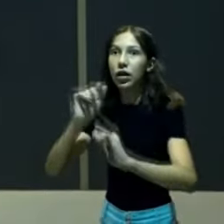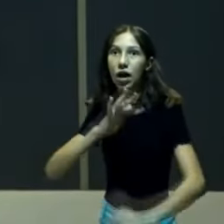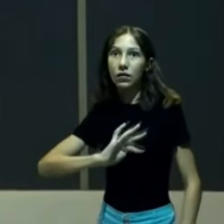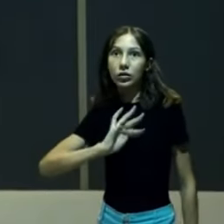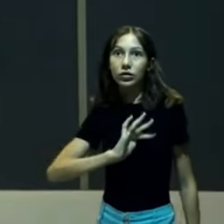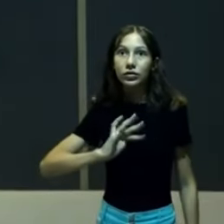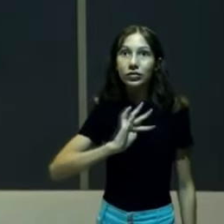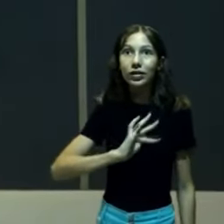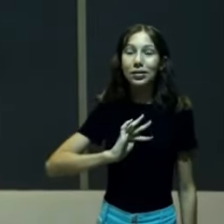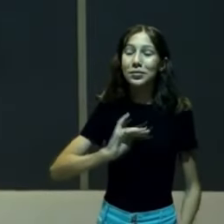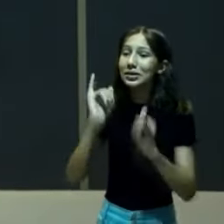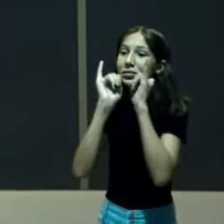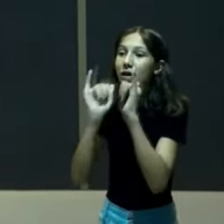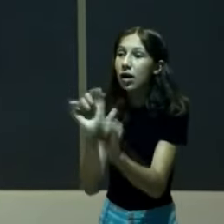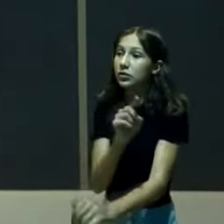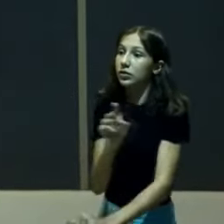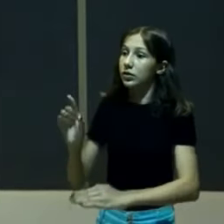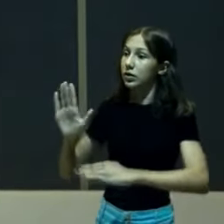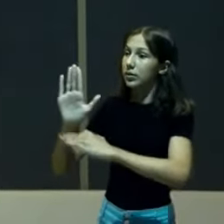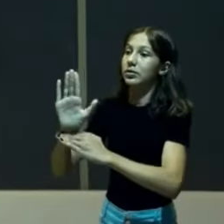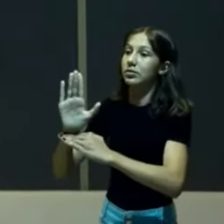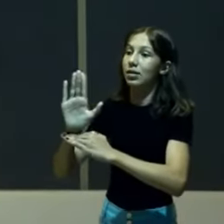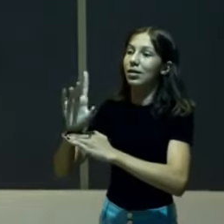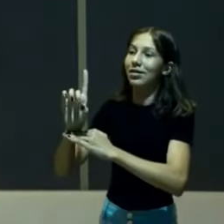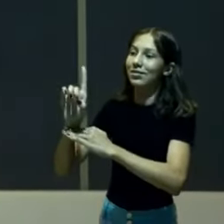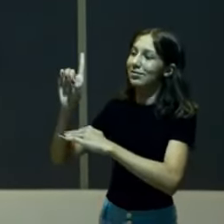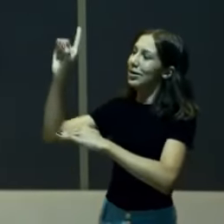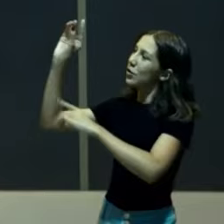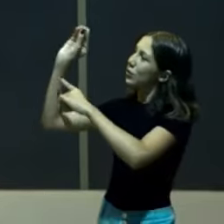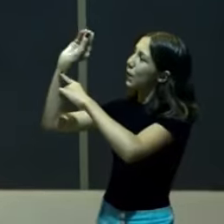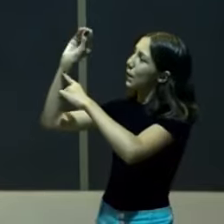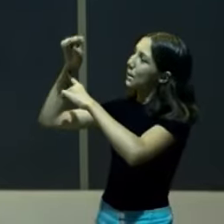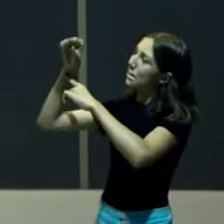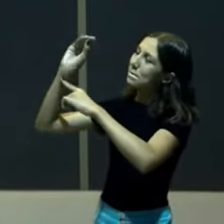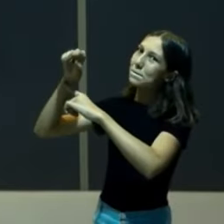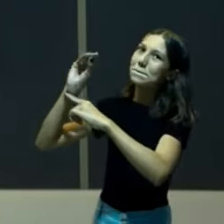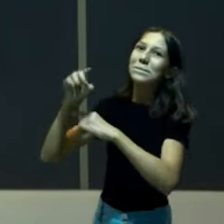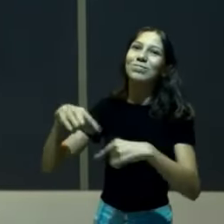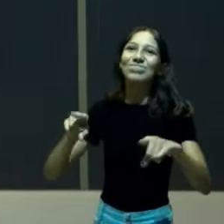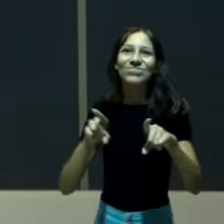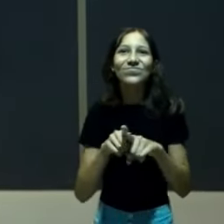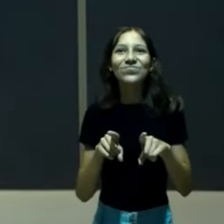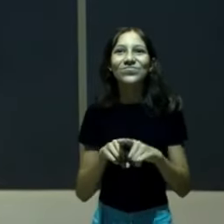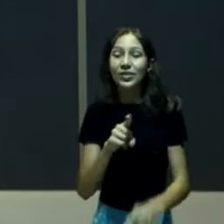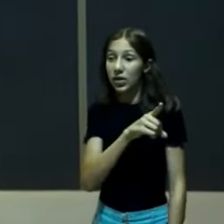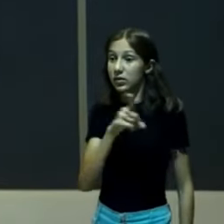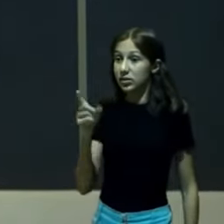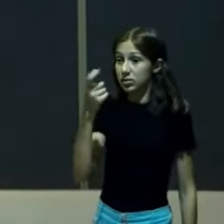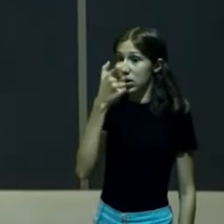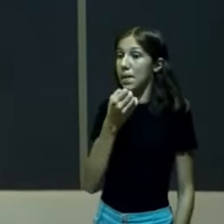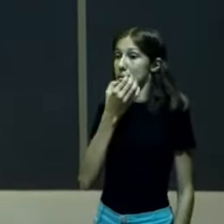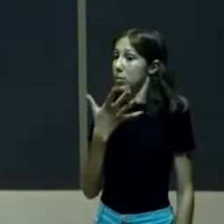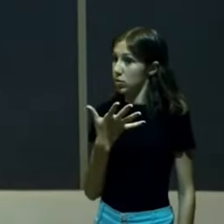vocês me supriram, Deus vai suprir vocês. Vocês foram generosos, vocês me deram até